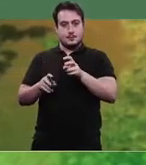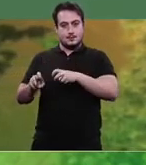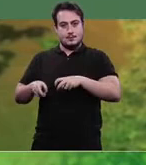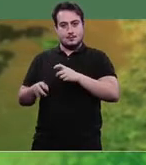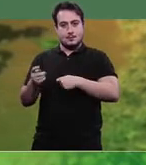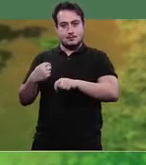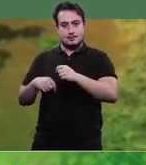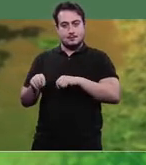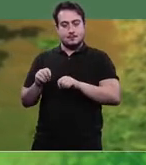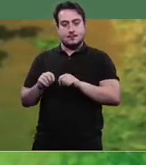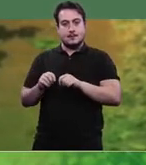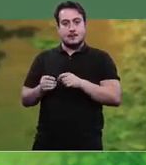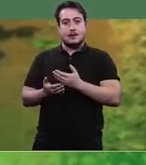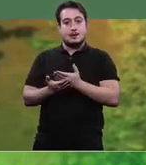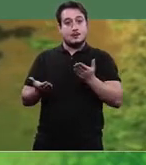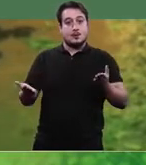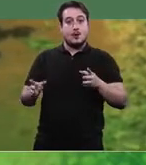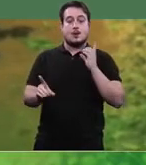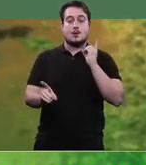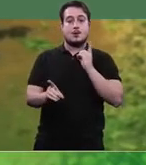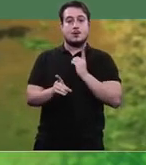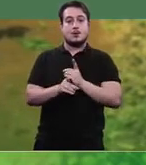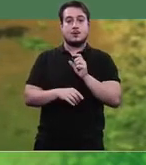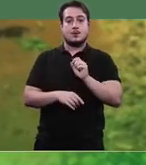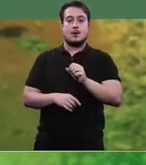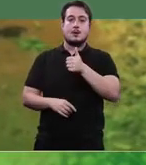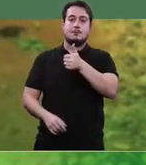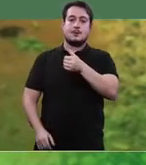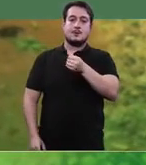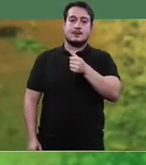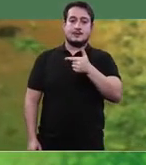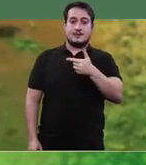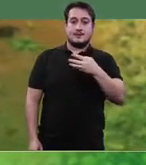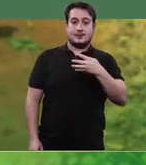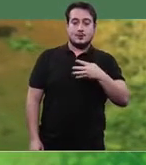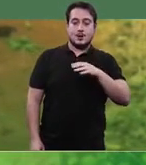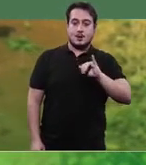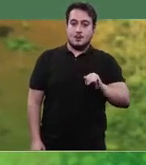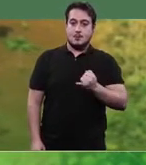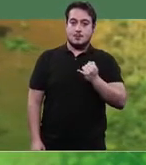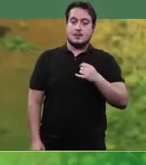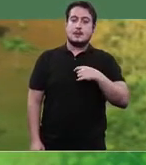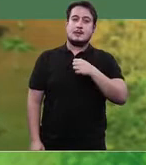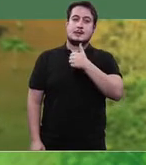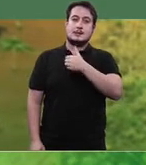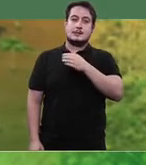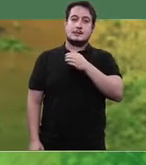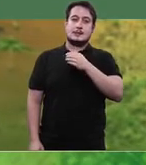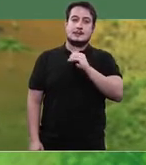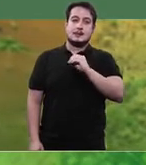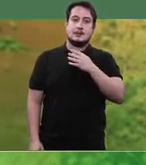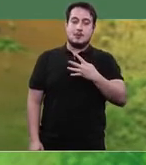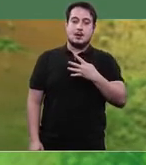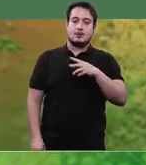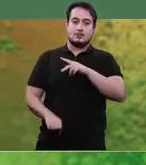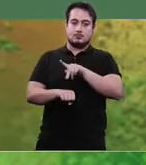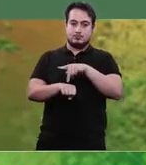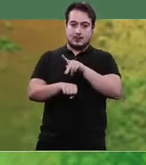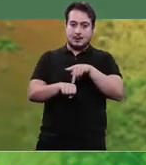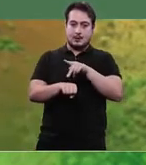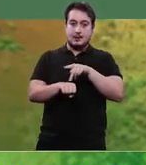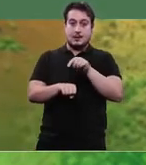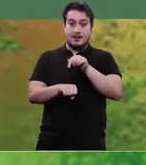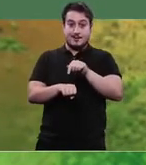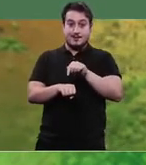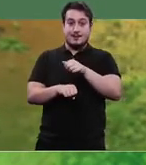agronegócio. Nós encontramos 1.624 oportunidades em 104 países, e